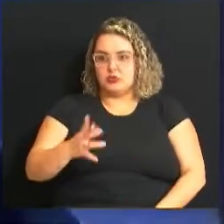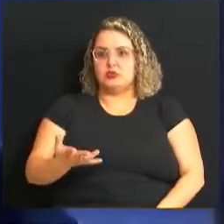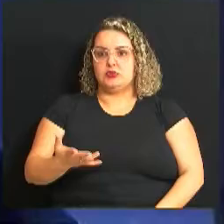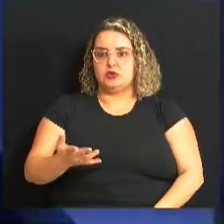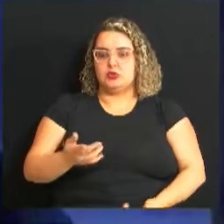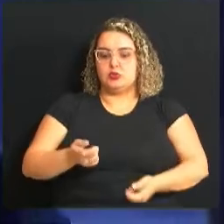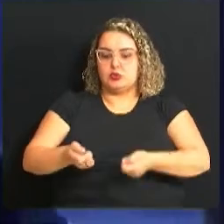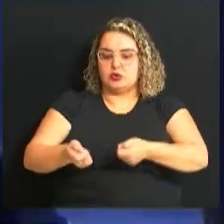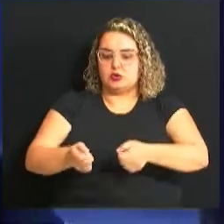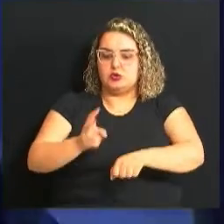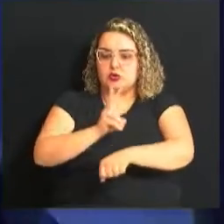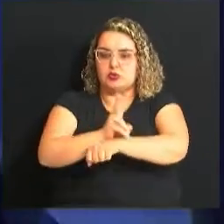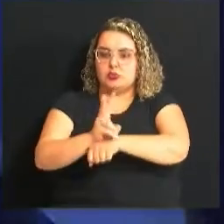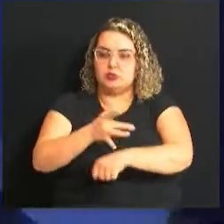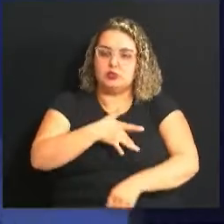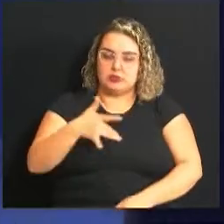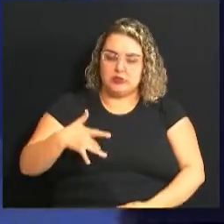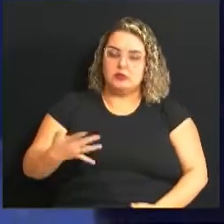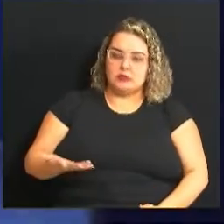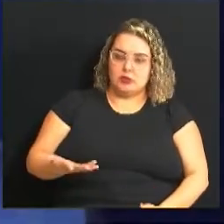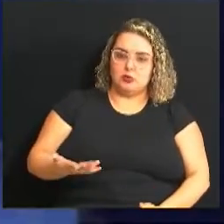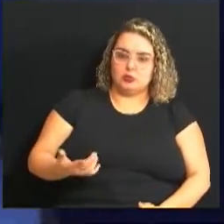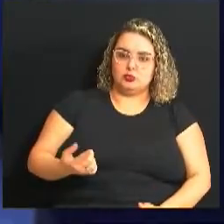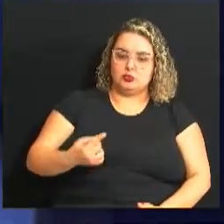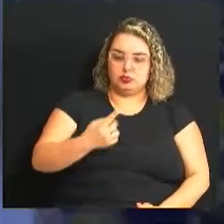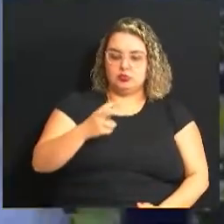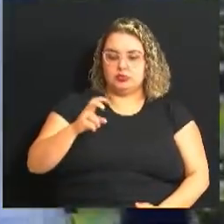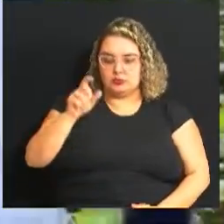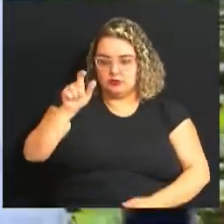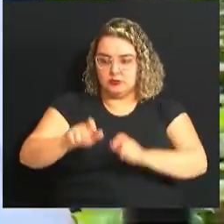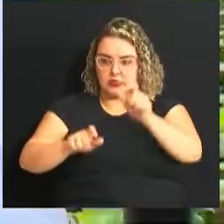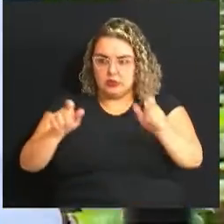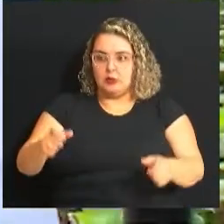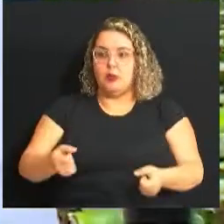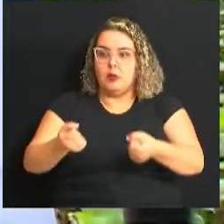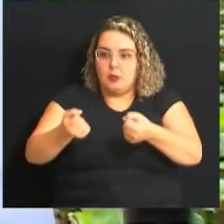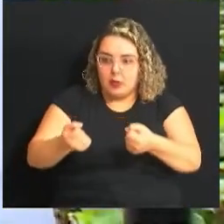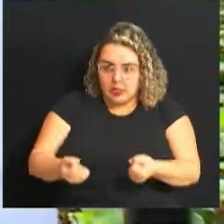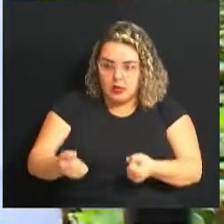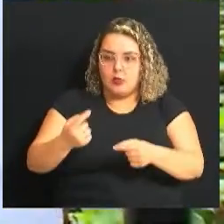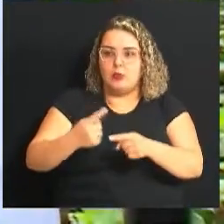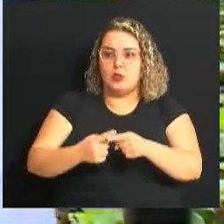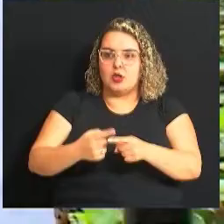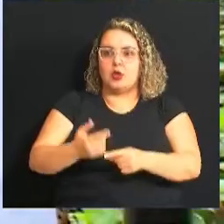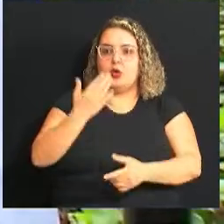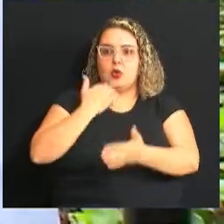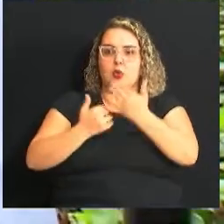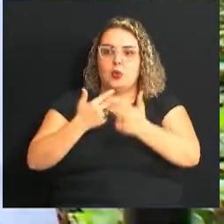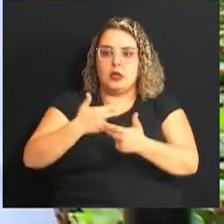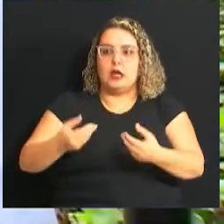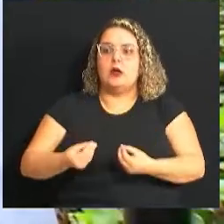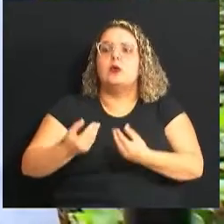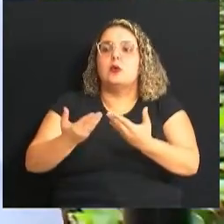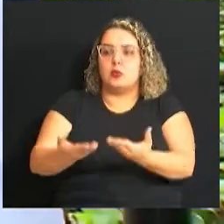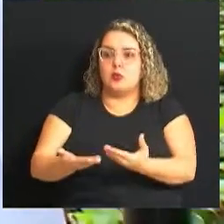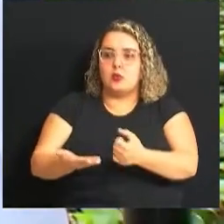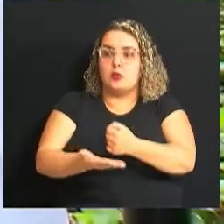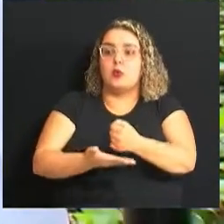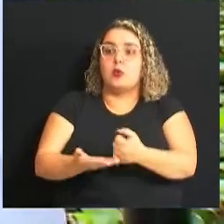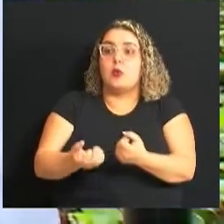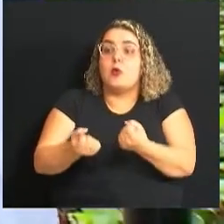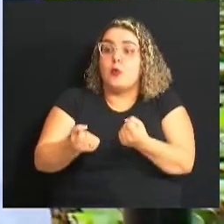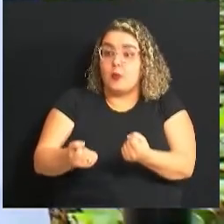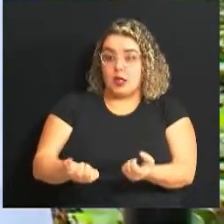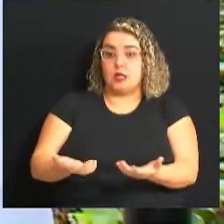manejo e cuidado de saúde. E a gente tem que pesar os animais porque o alimento que é oferecido é baseado no peso dele.